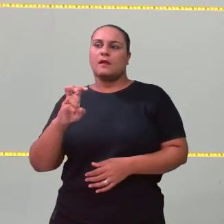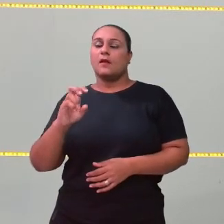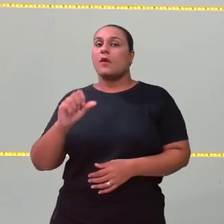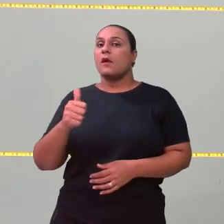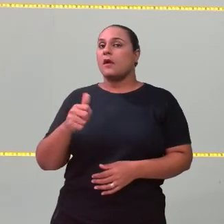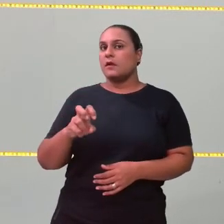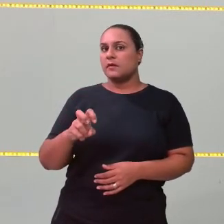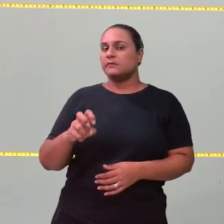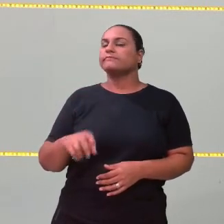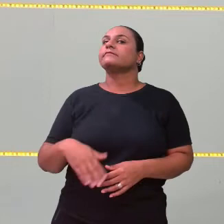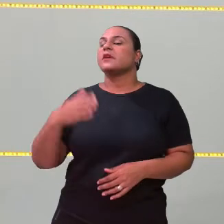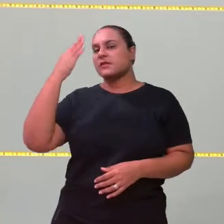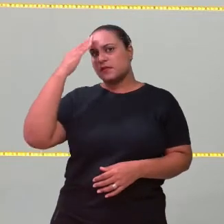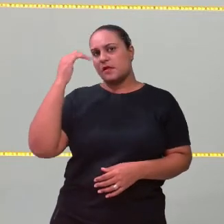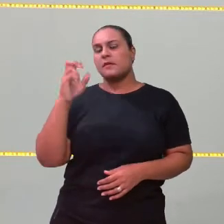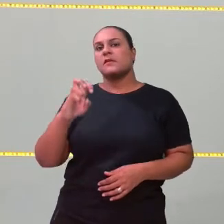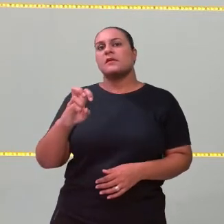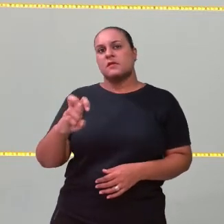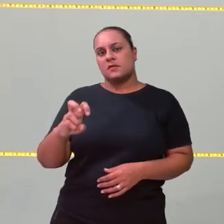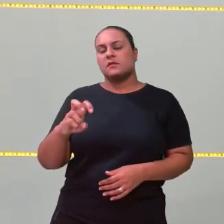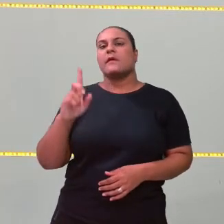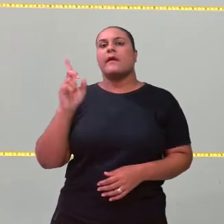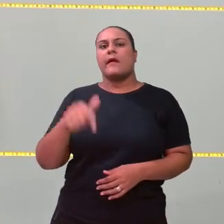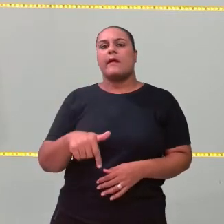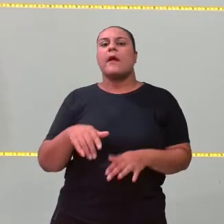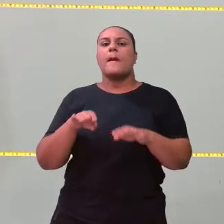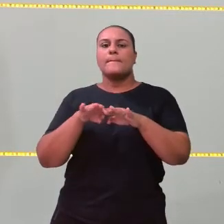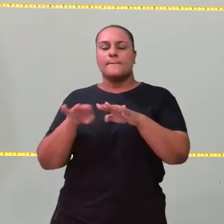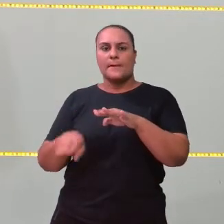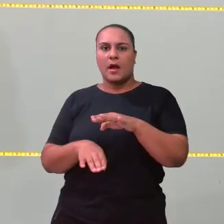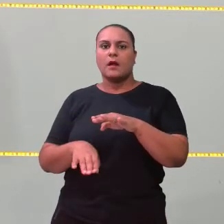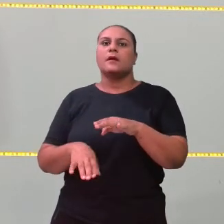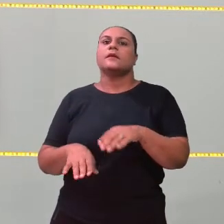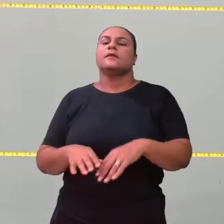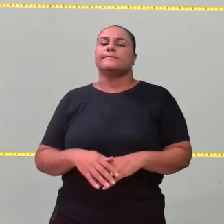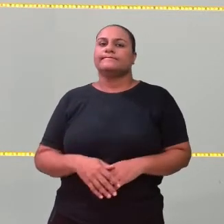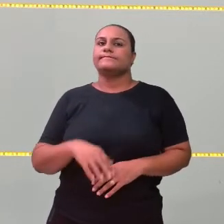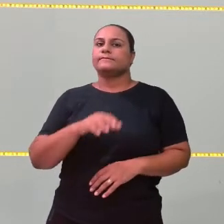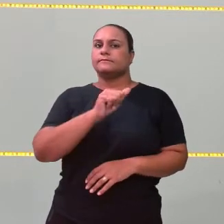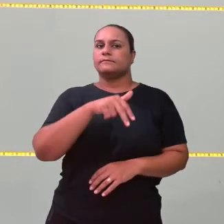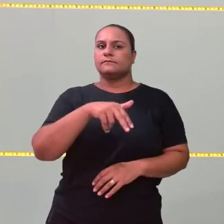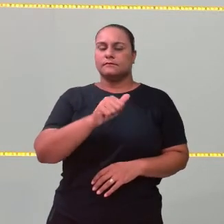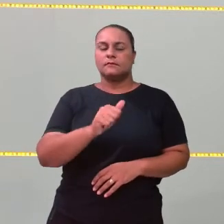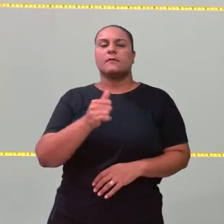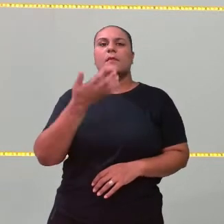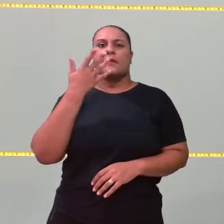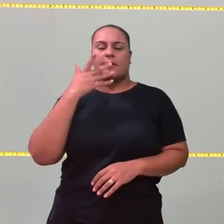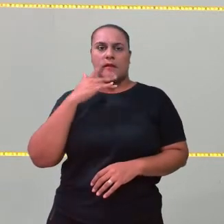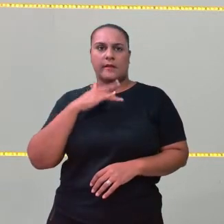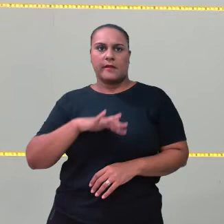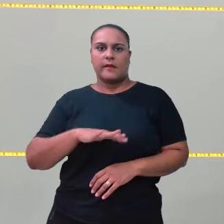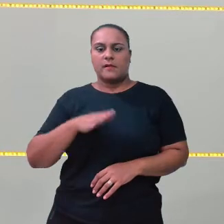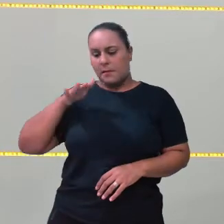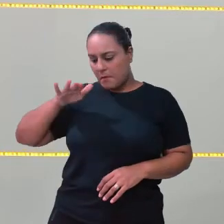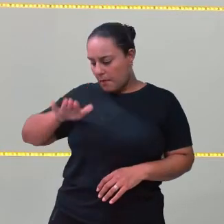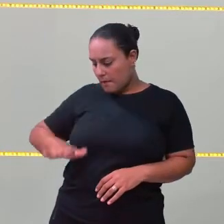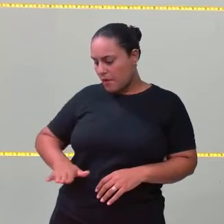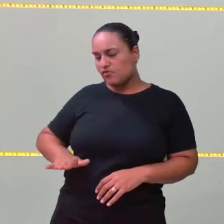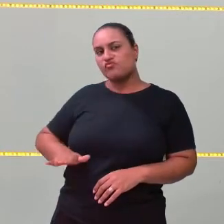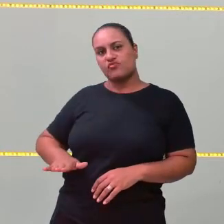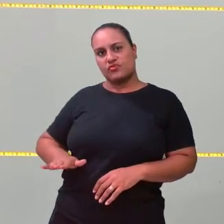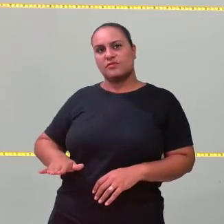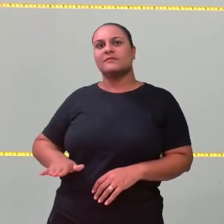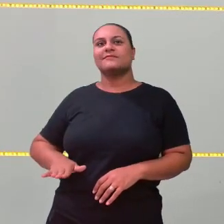A gente sabe que 5 é o menor, logo Ana é a criança, né, mais baixa